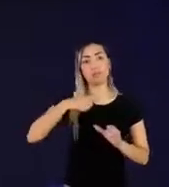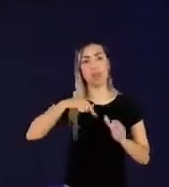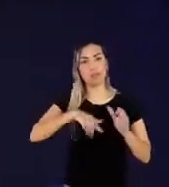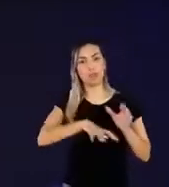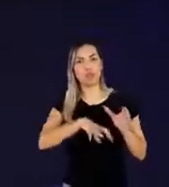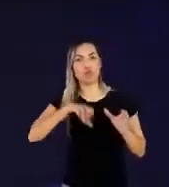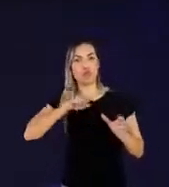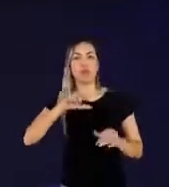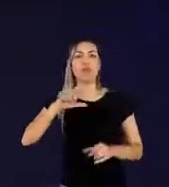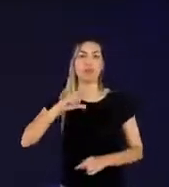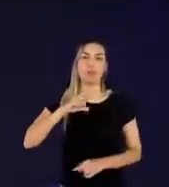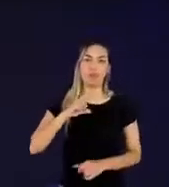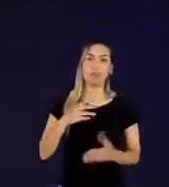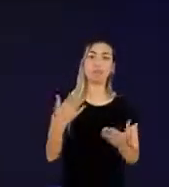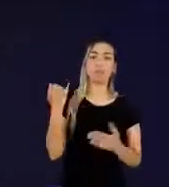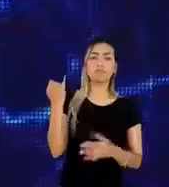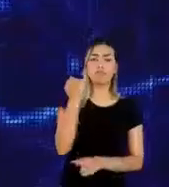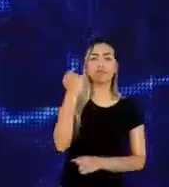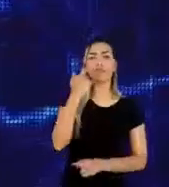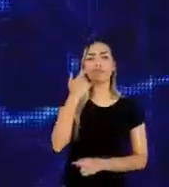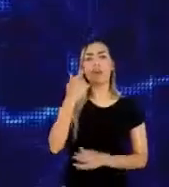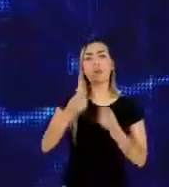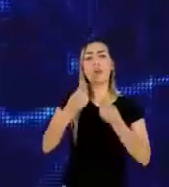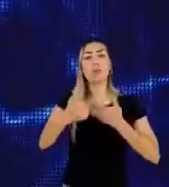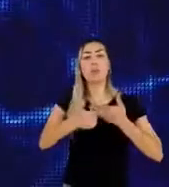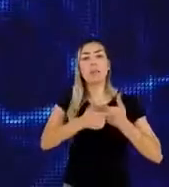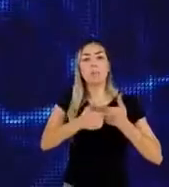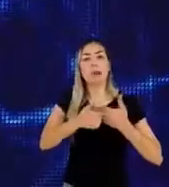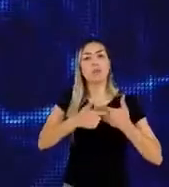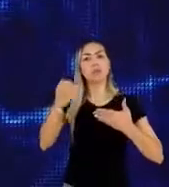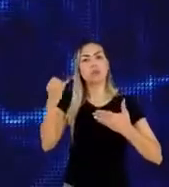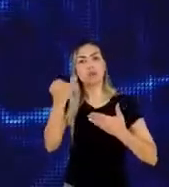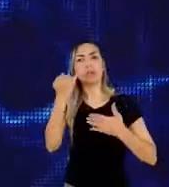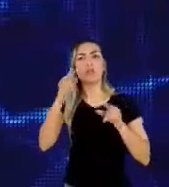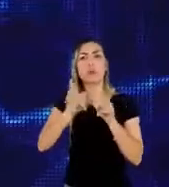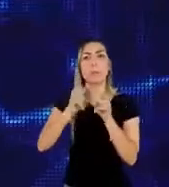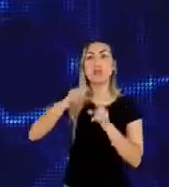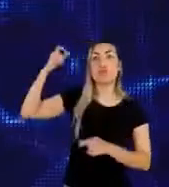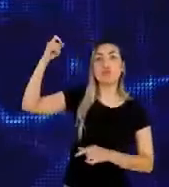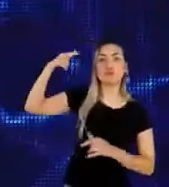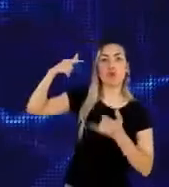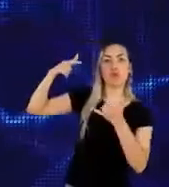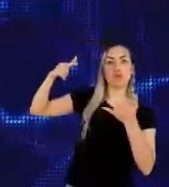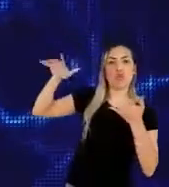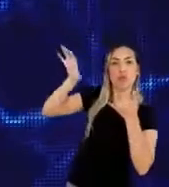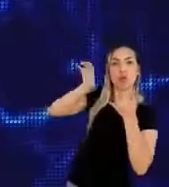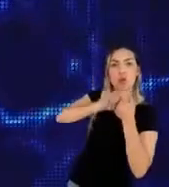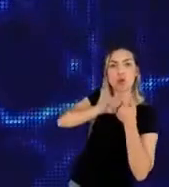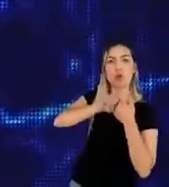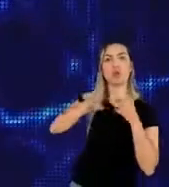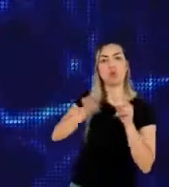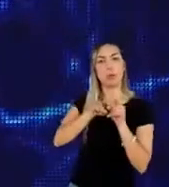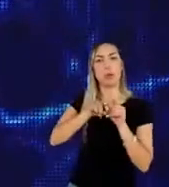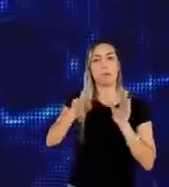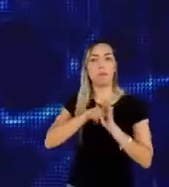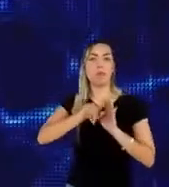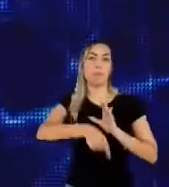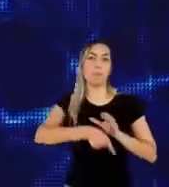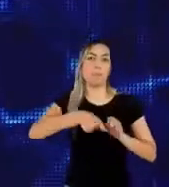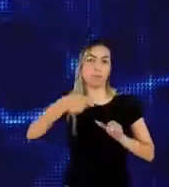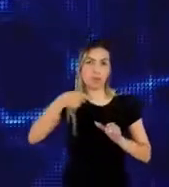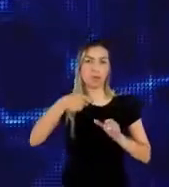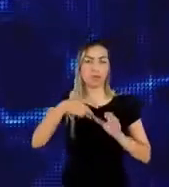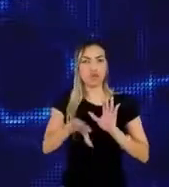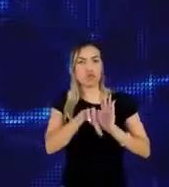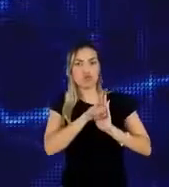fundamental das energias renováveis, aqui em especial a energia solar e a energia eólica. Outro dado interessante, né,